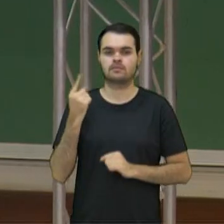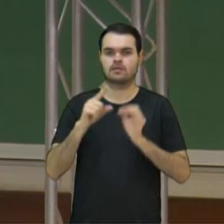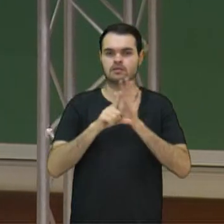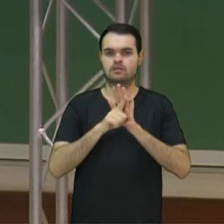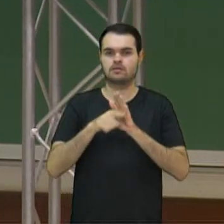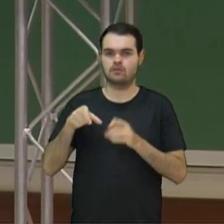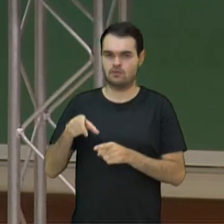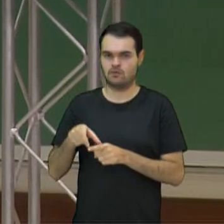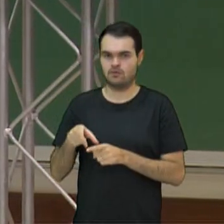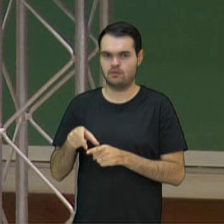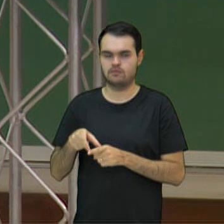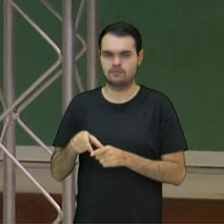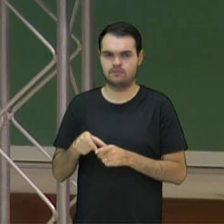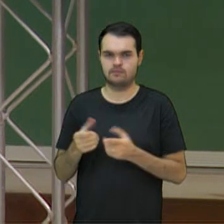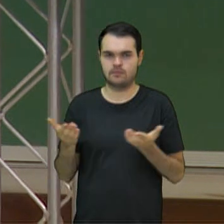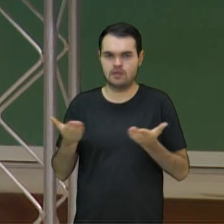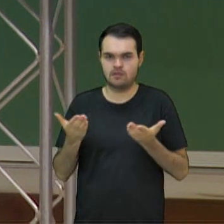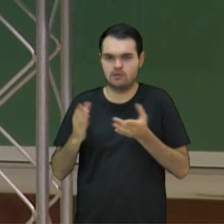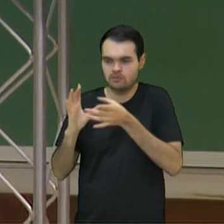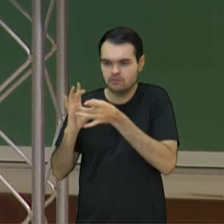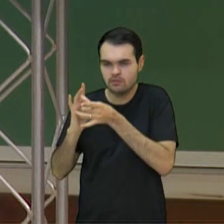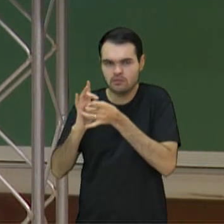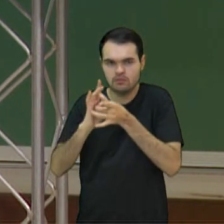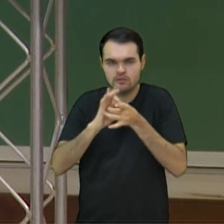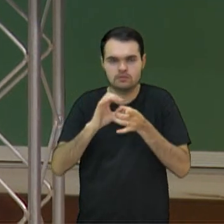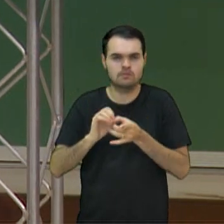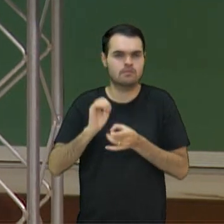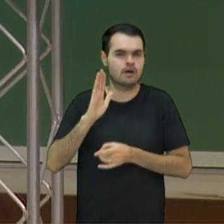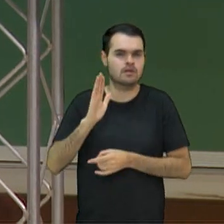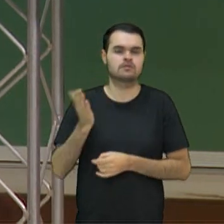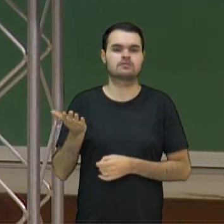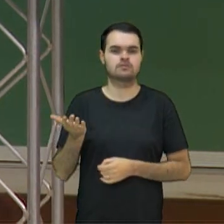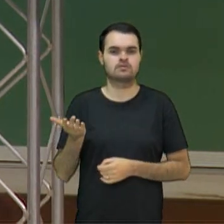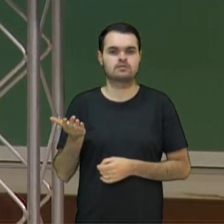de Ohm, agora, num contexto assim, mais de